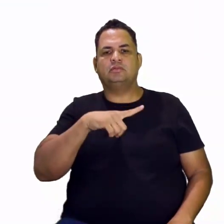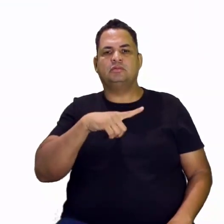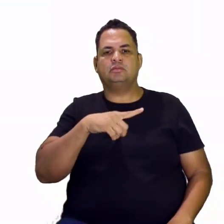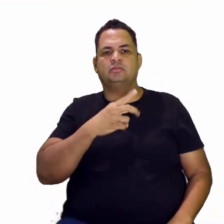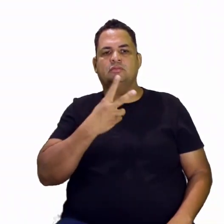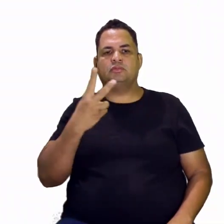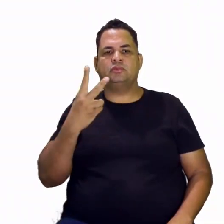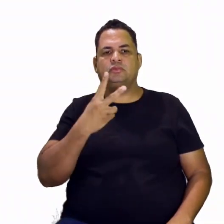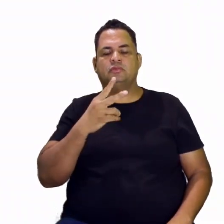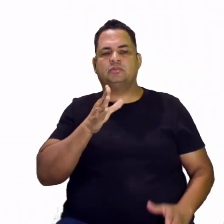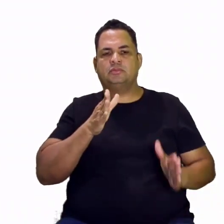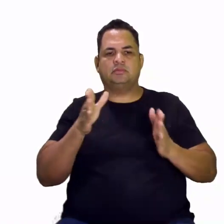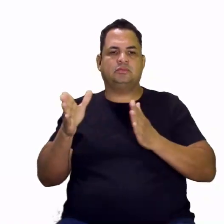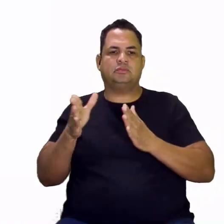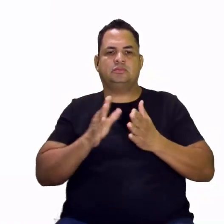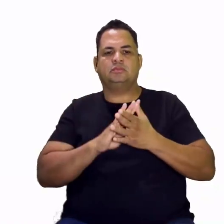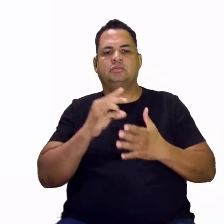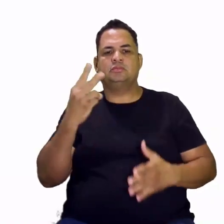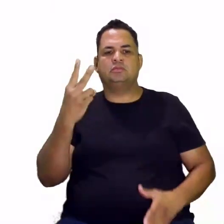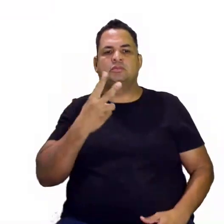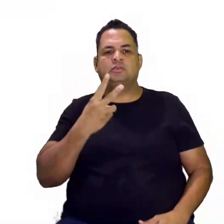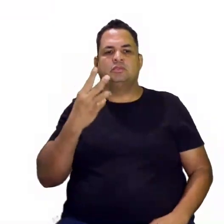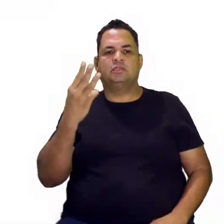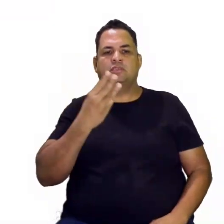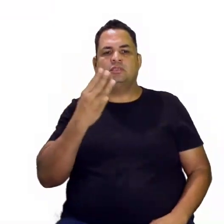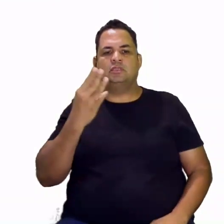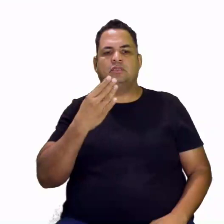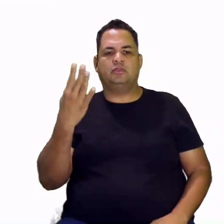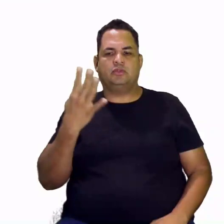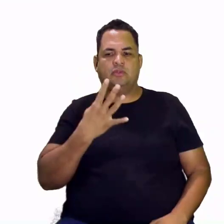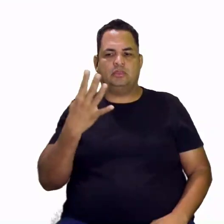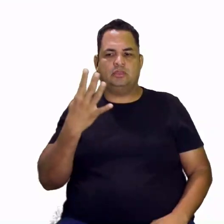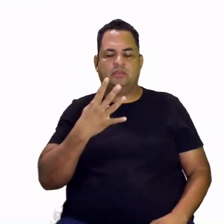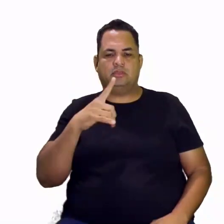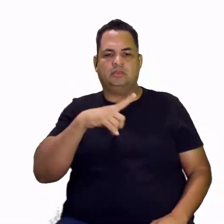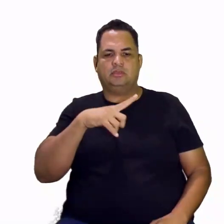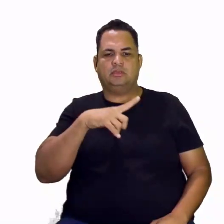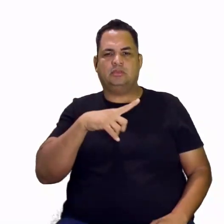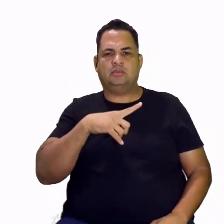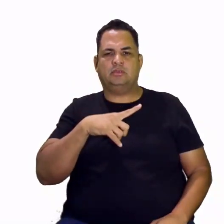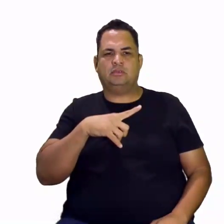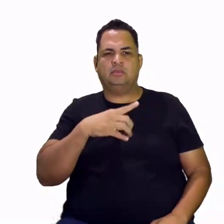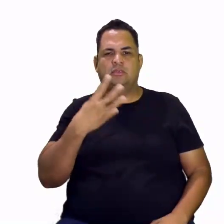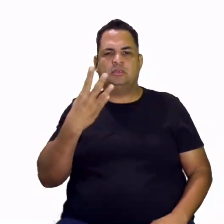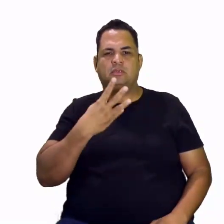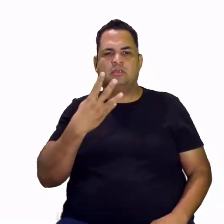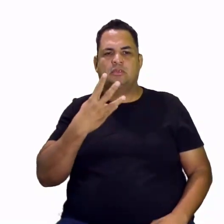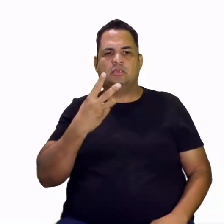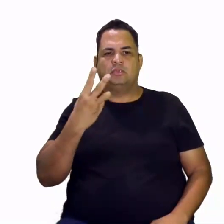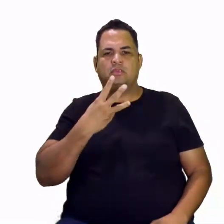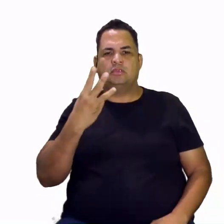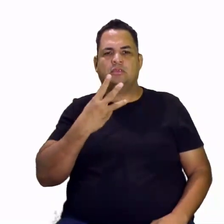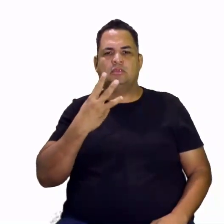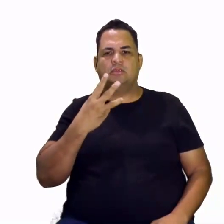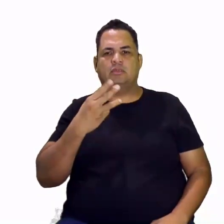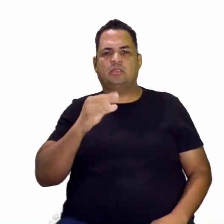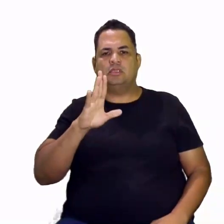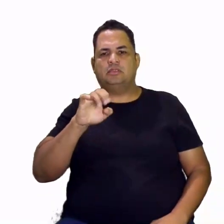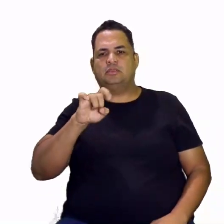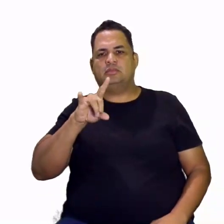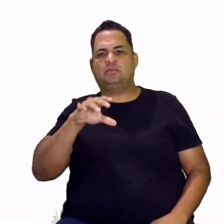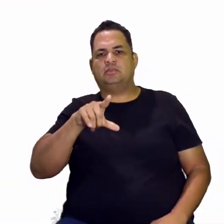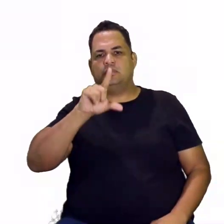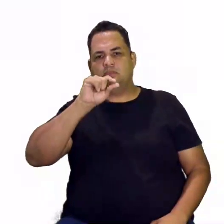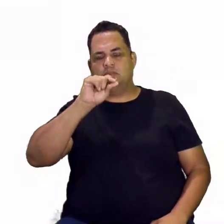somente dois períodos, lembra? O terciário e o quaternário, onde você vai ter no terciário a radiação de aves